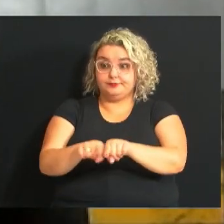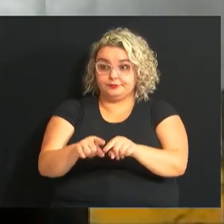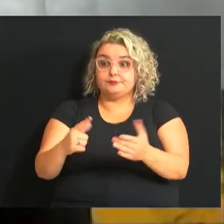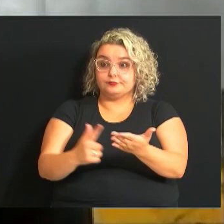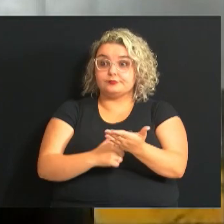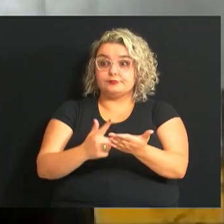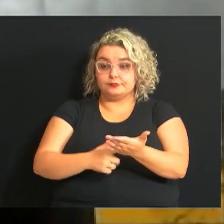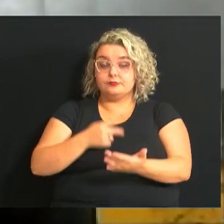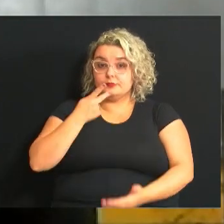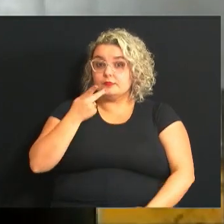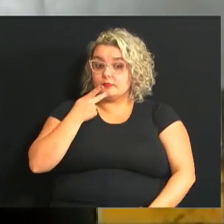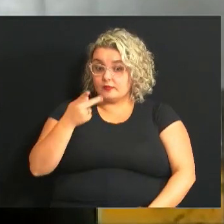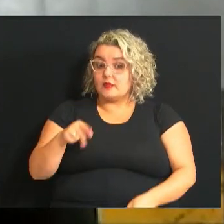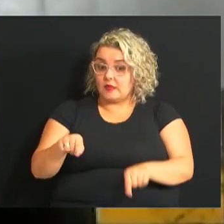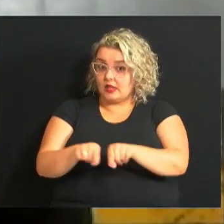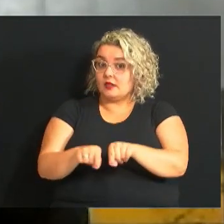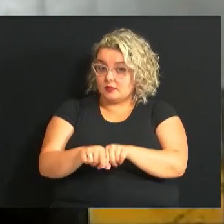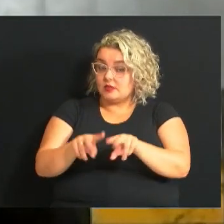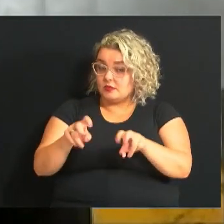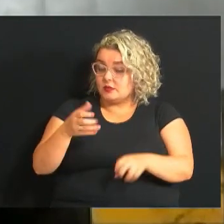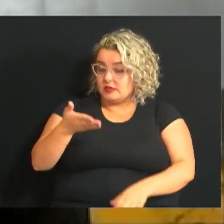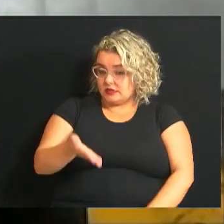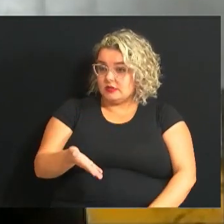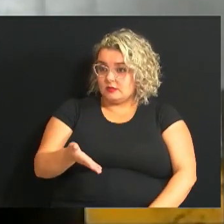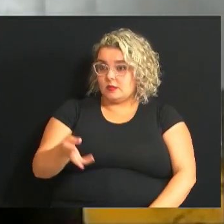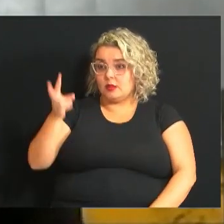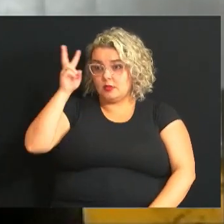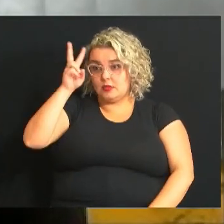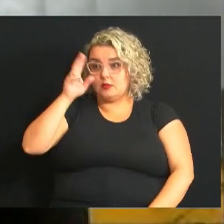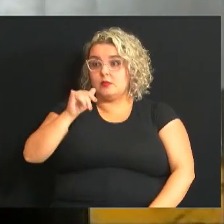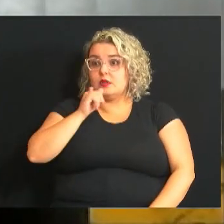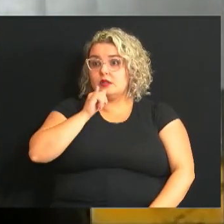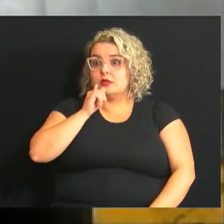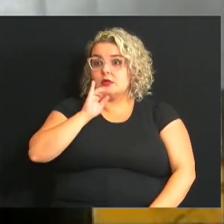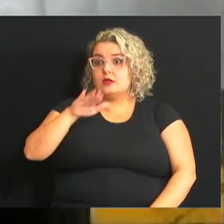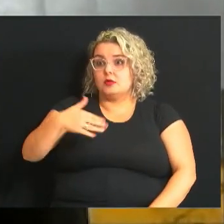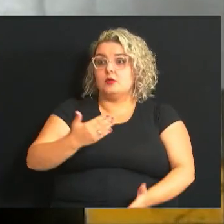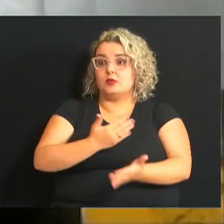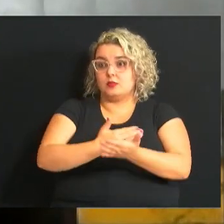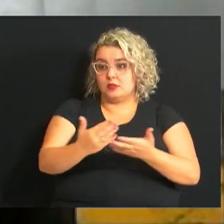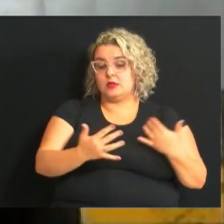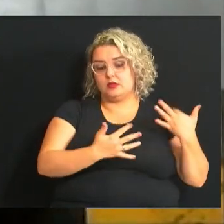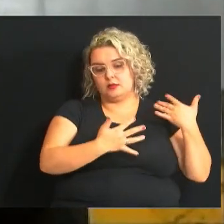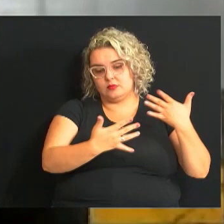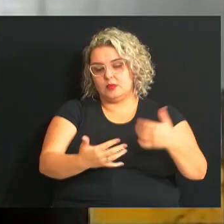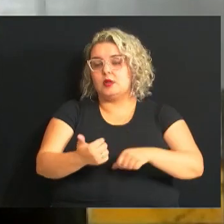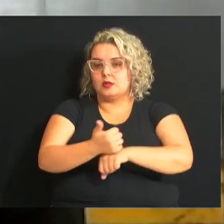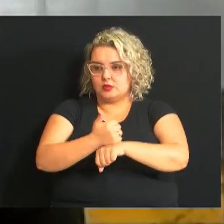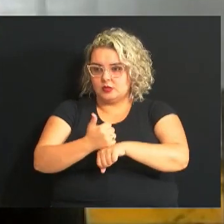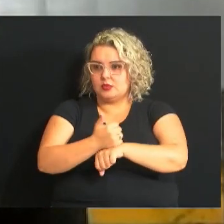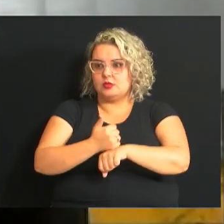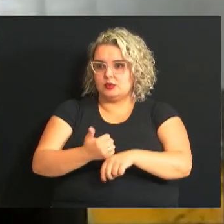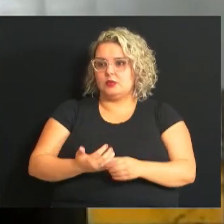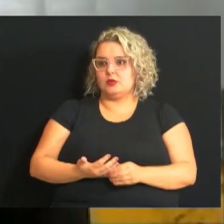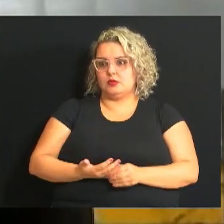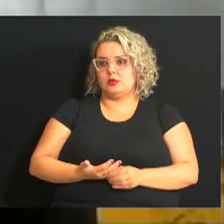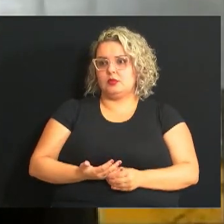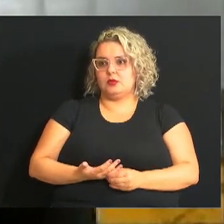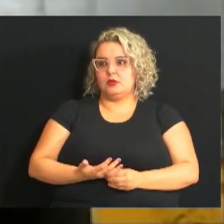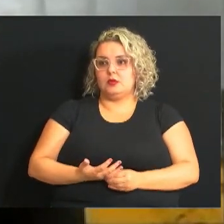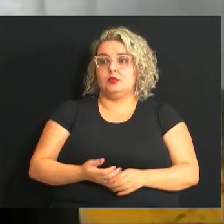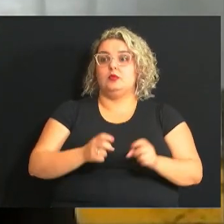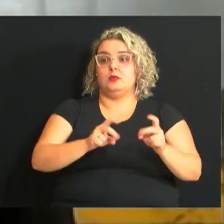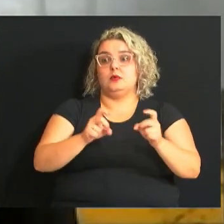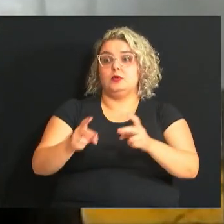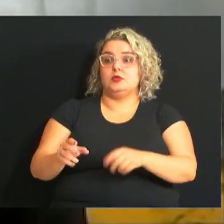sobre isso também, né? Eu lembro que, por exemplo, quando eu fui iniciar minha trajetória profissional como vendedor de curso de inglês,